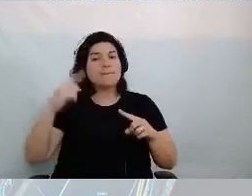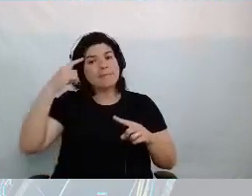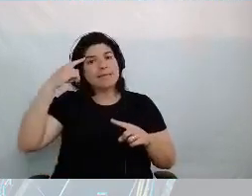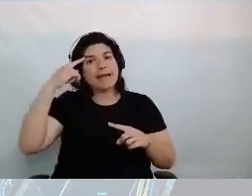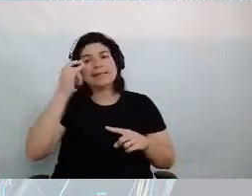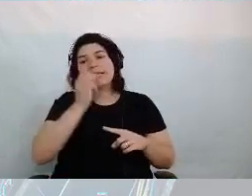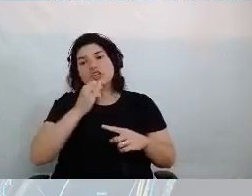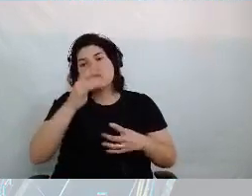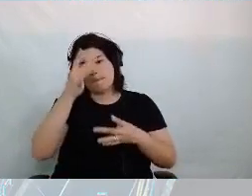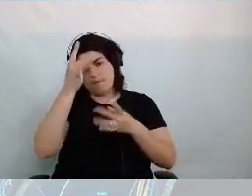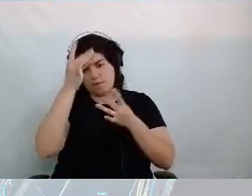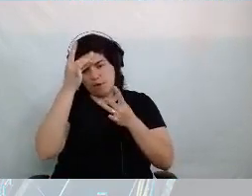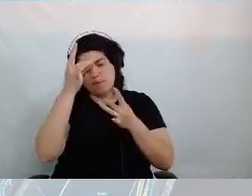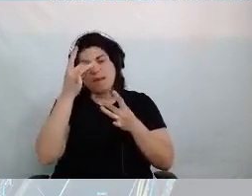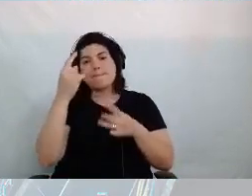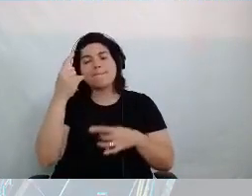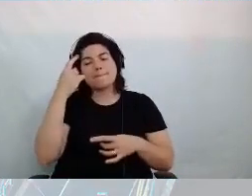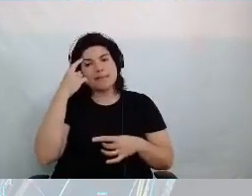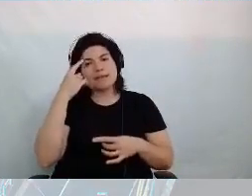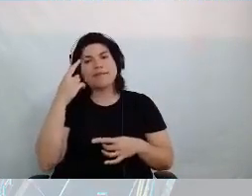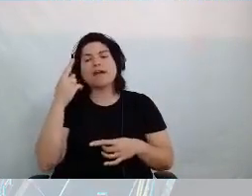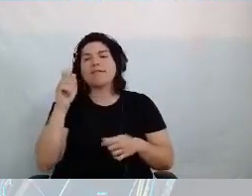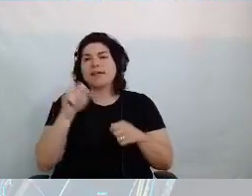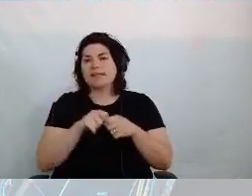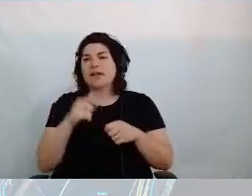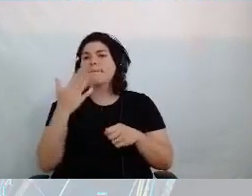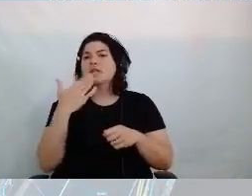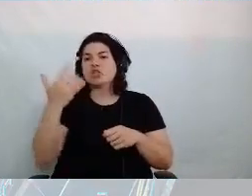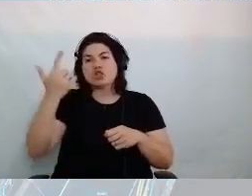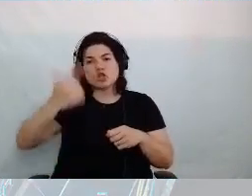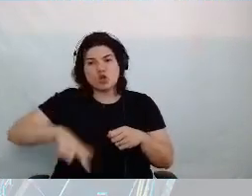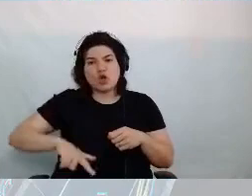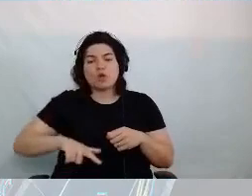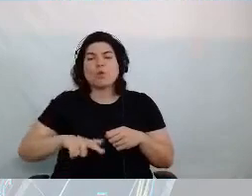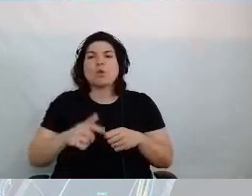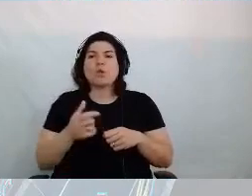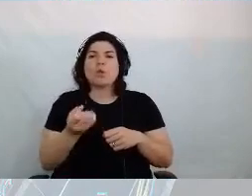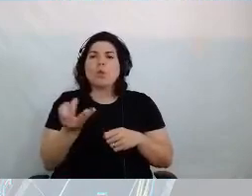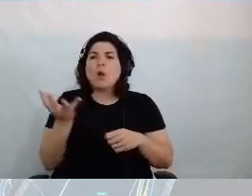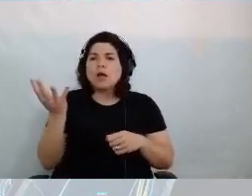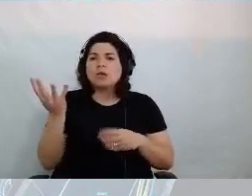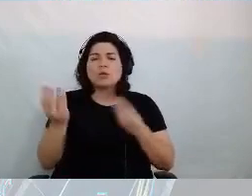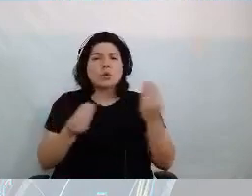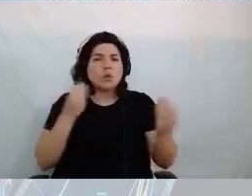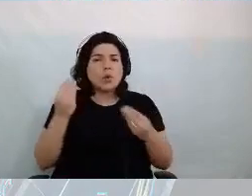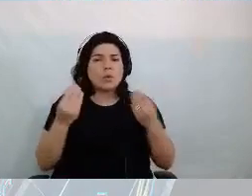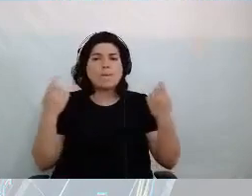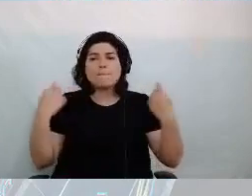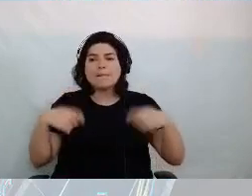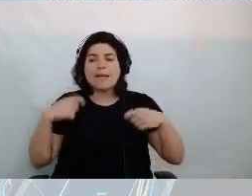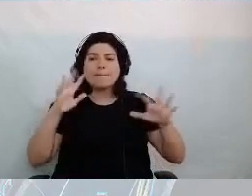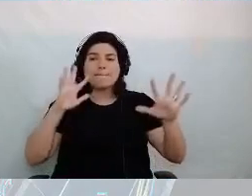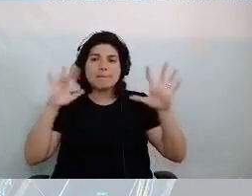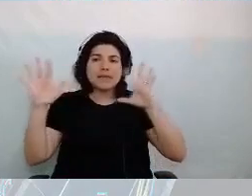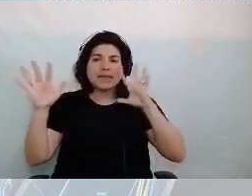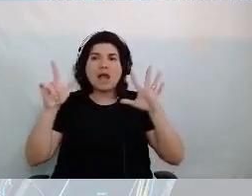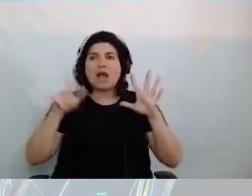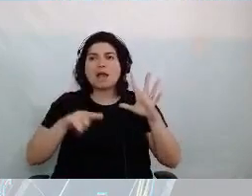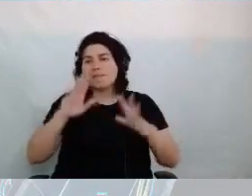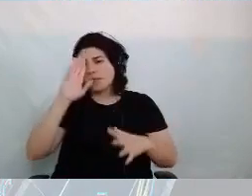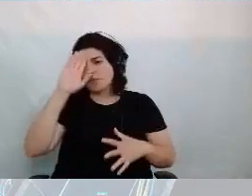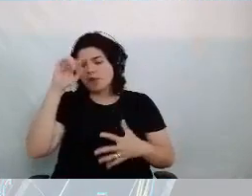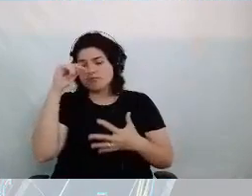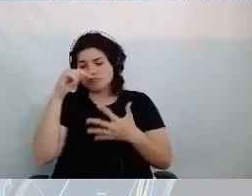aquele request N vezes. Então, você tem que pensar em como vai ser a parametrização, como eu preciso pensar nos campos-chave,